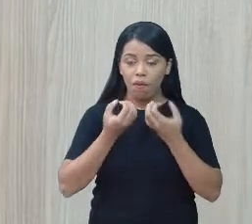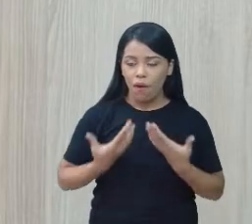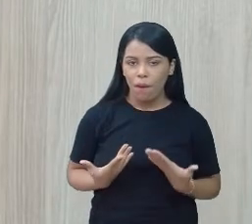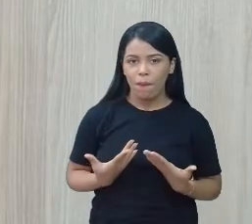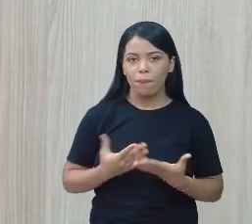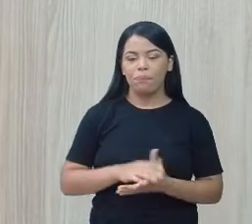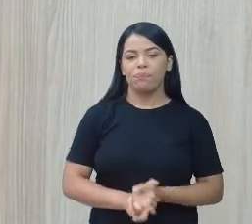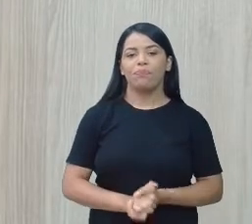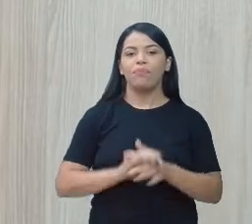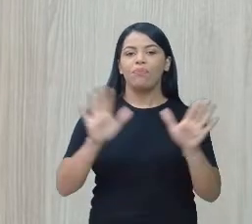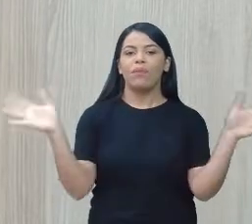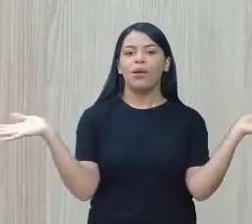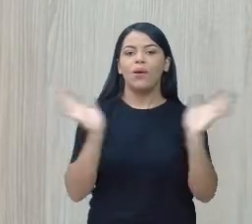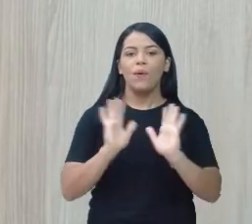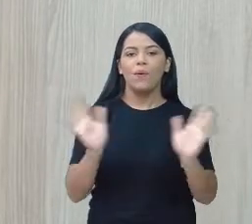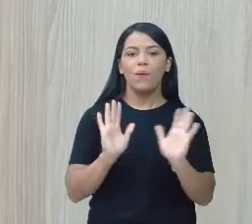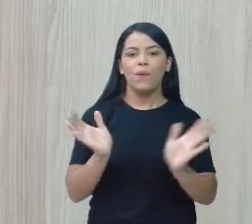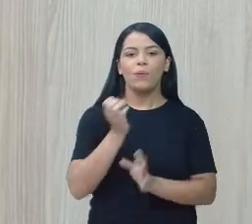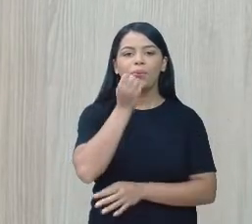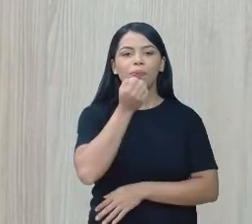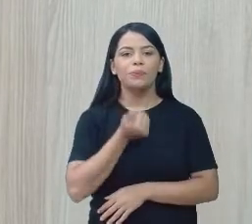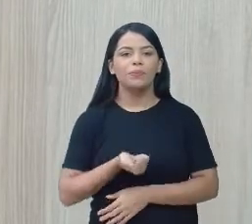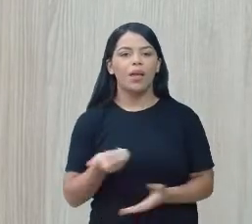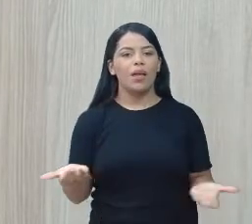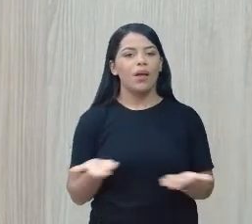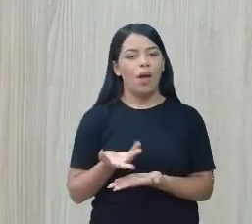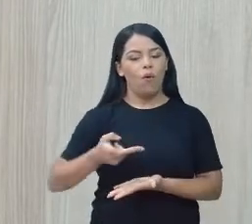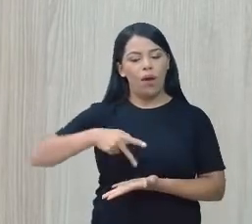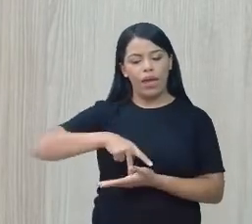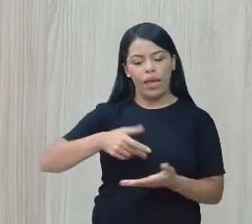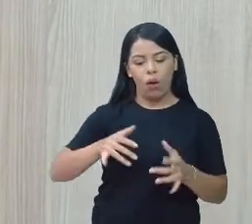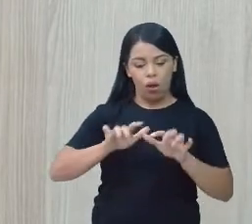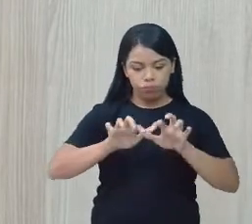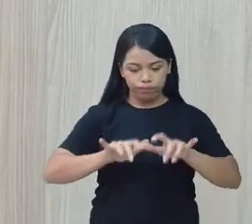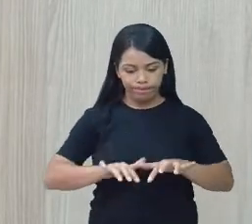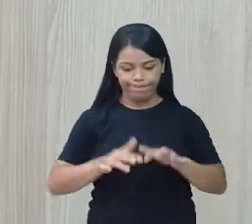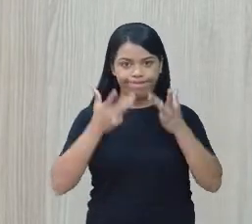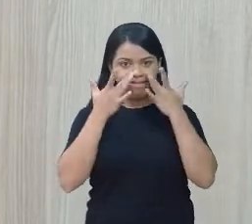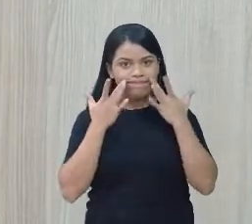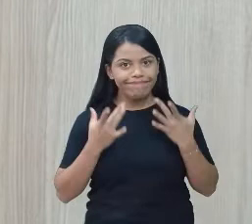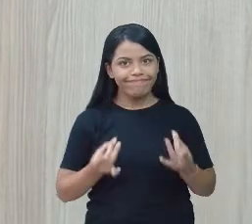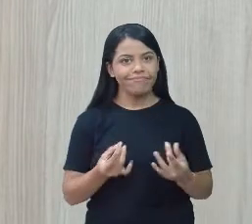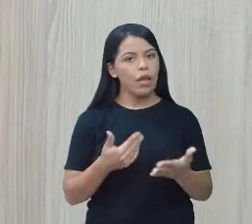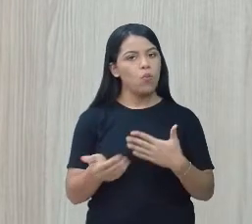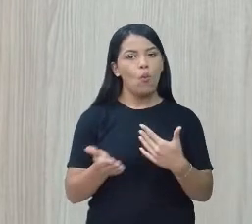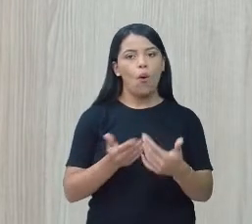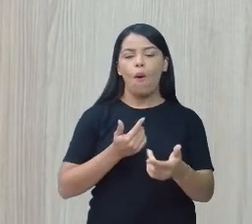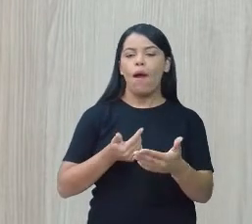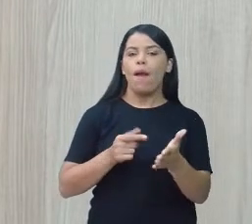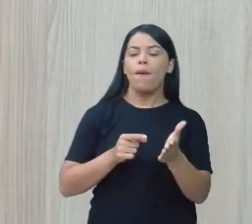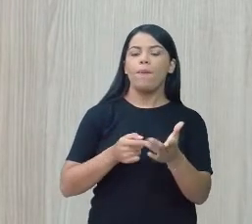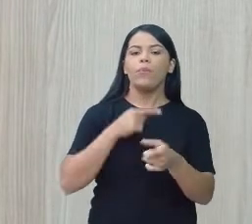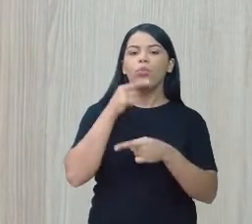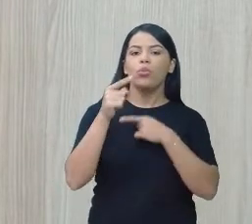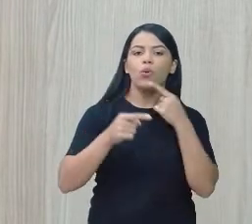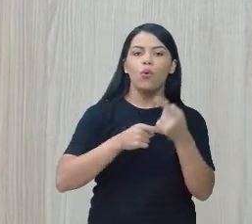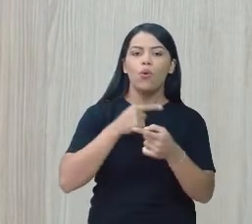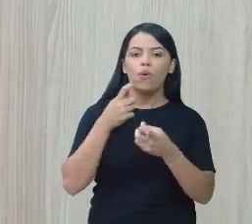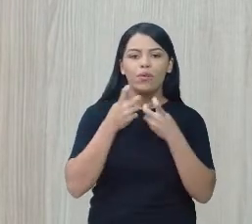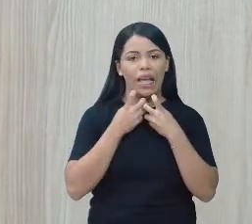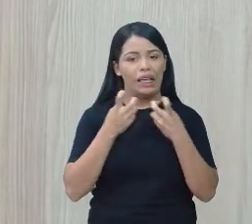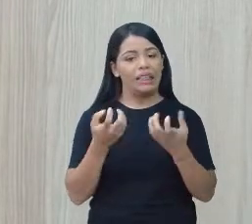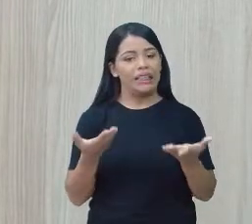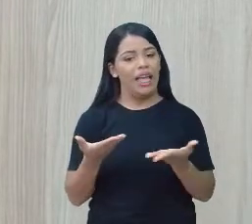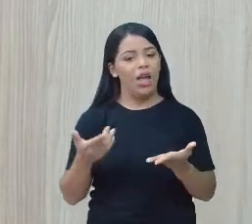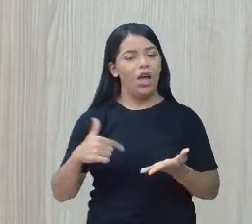Olá, lindezas, tudo bem? Já estou aqui no chat, atentíssima. Então, qualquer dúvida, gritem por